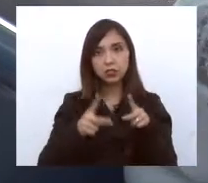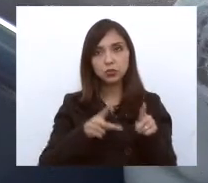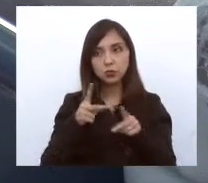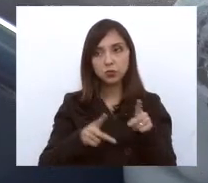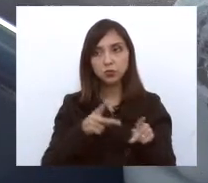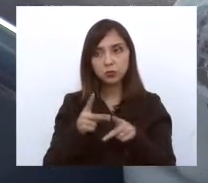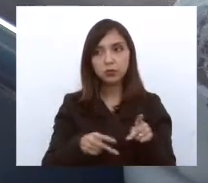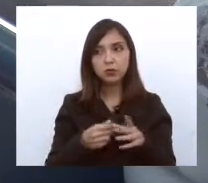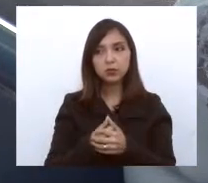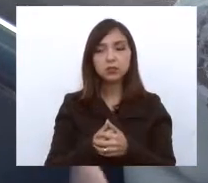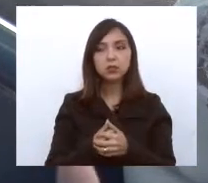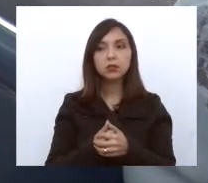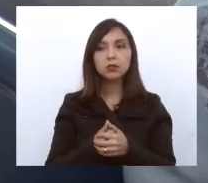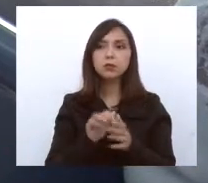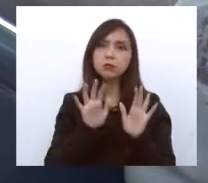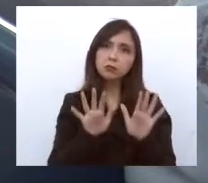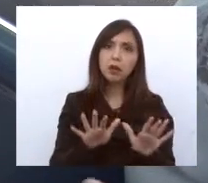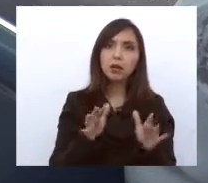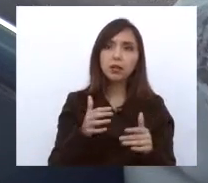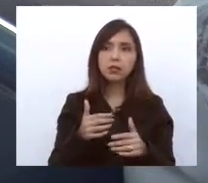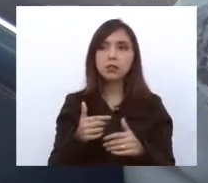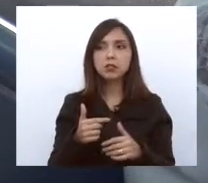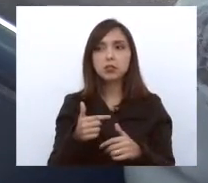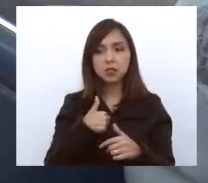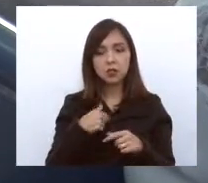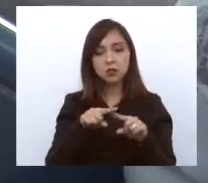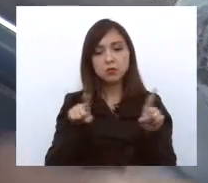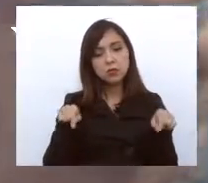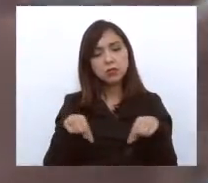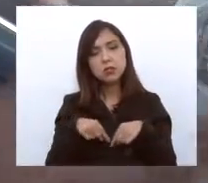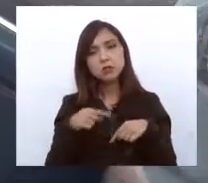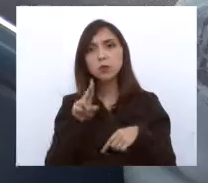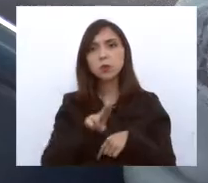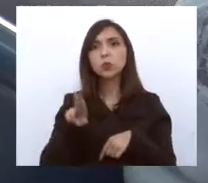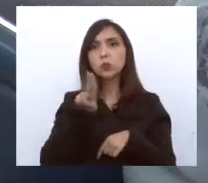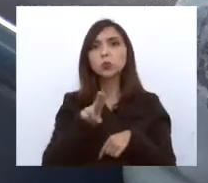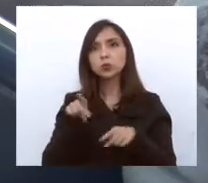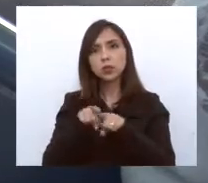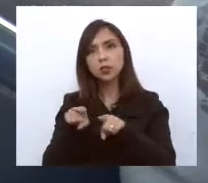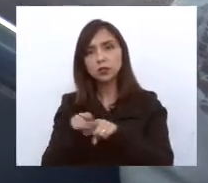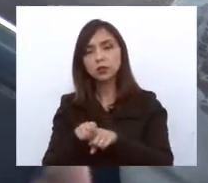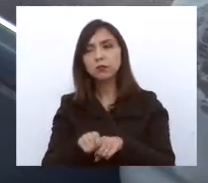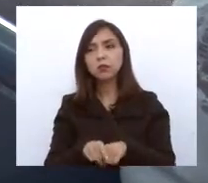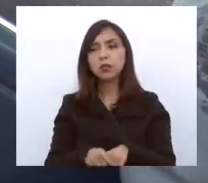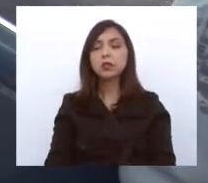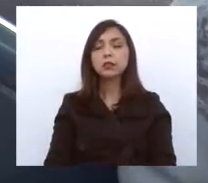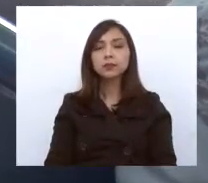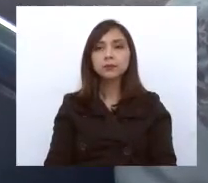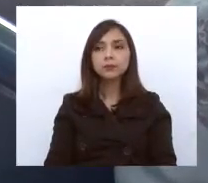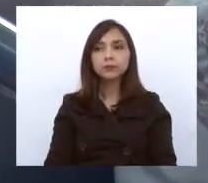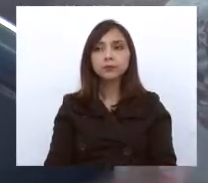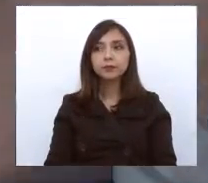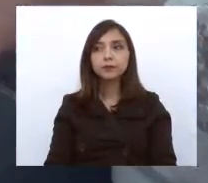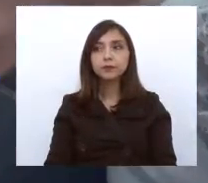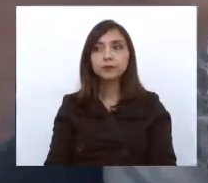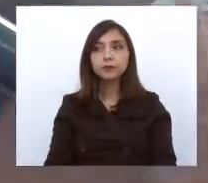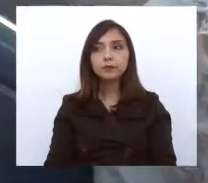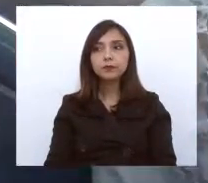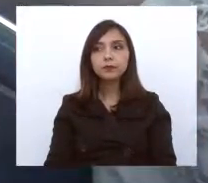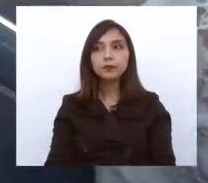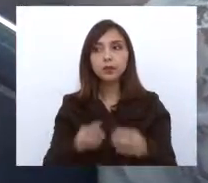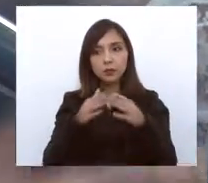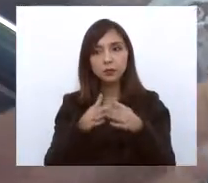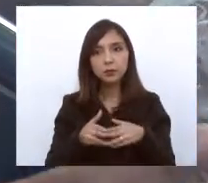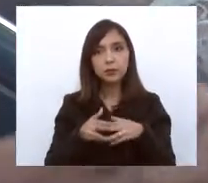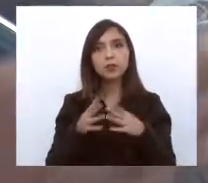e a identificação. Mas usar o espaço aqui também, como os outros usam, seu presidente. Que assim, pede para